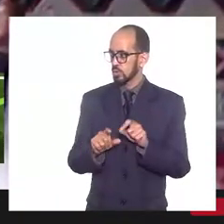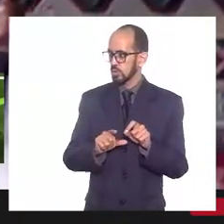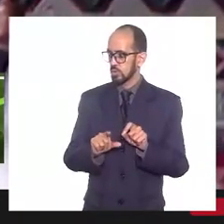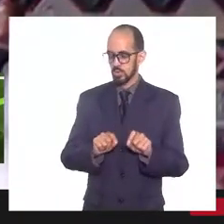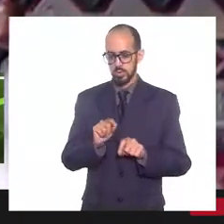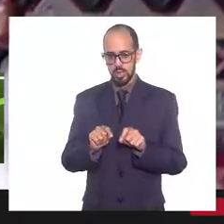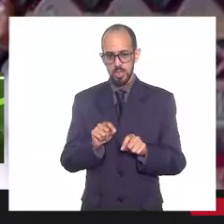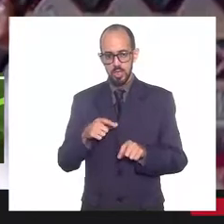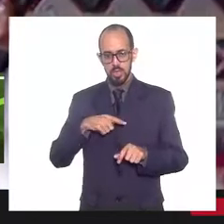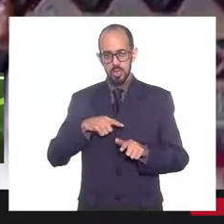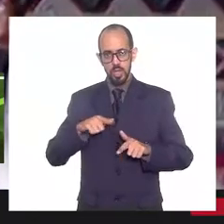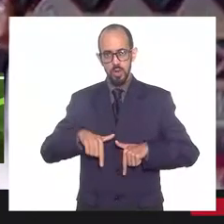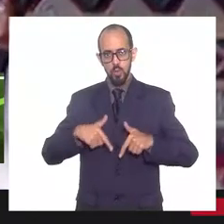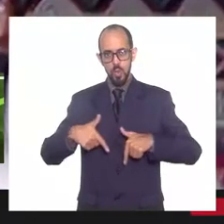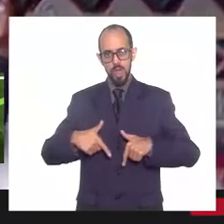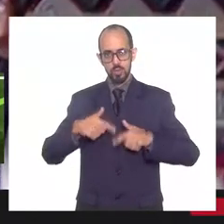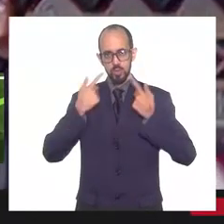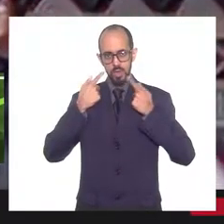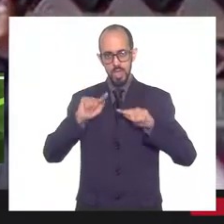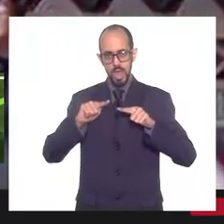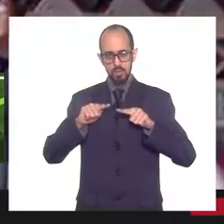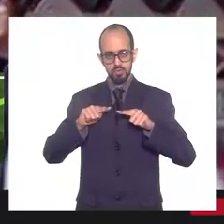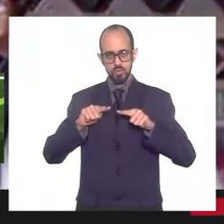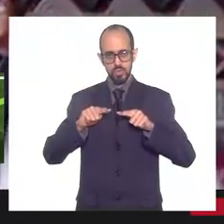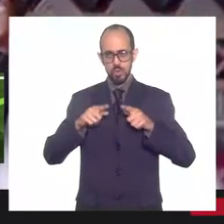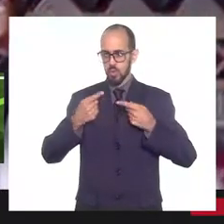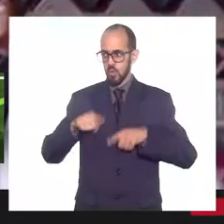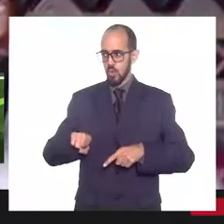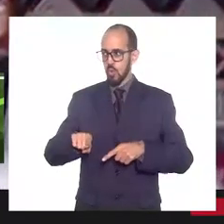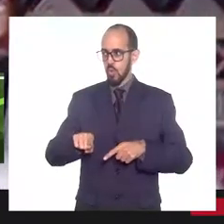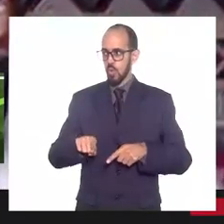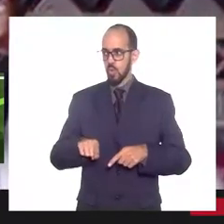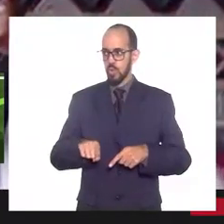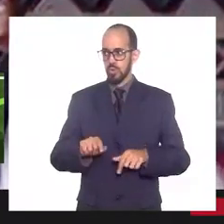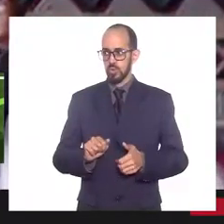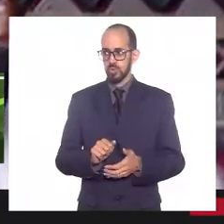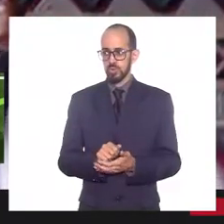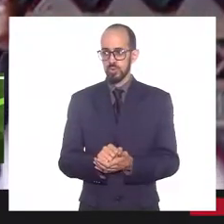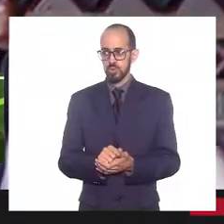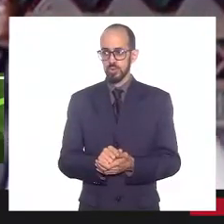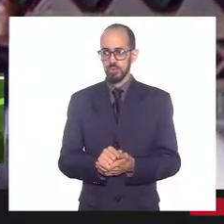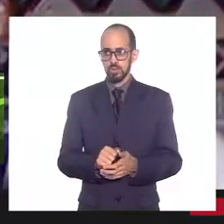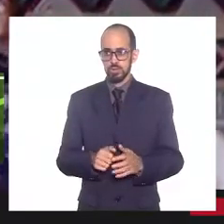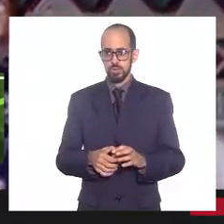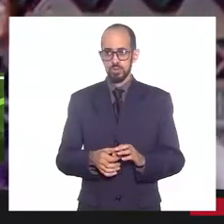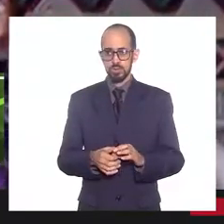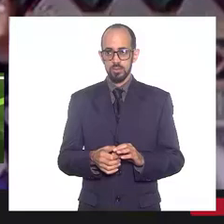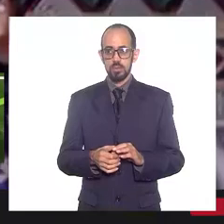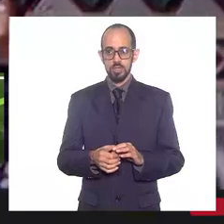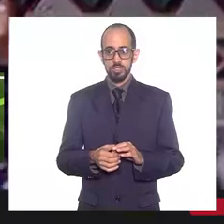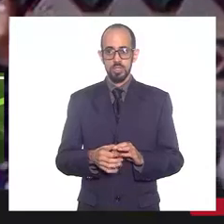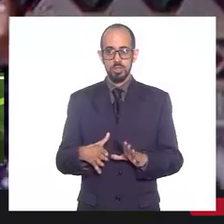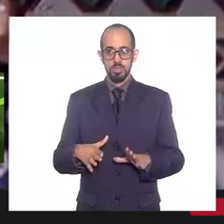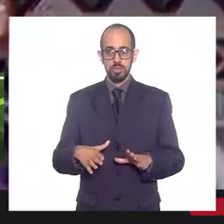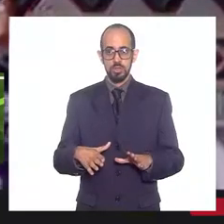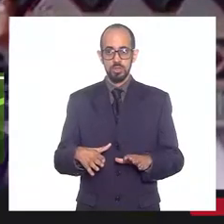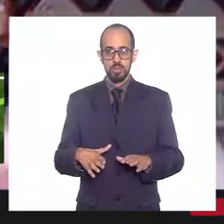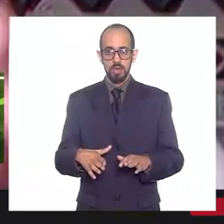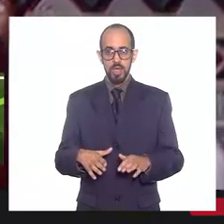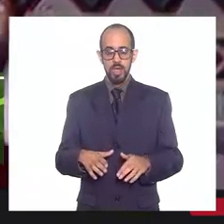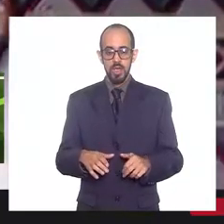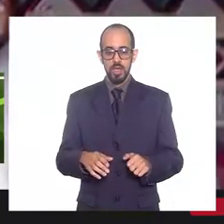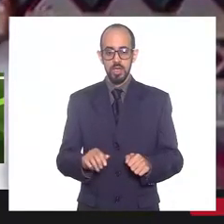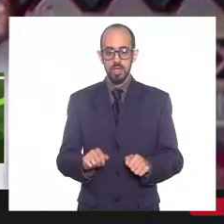gravíssimo já tentado democrático no estado brasileiro isso por vias